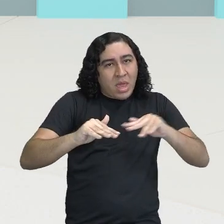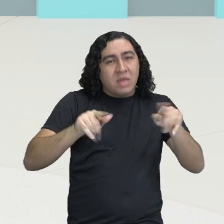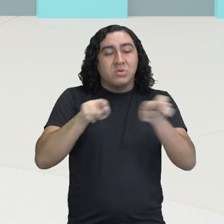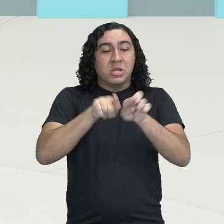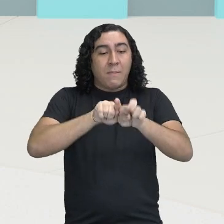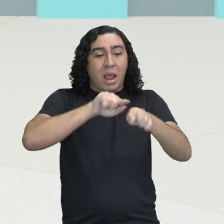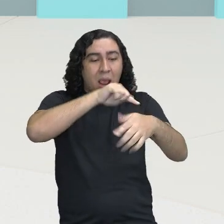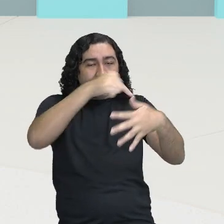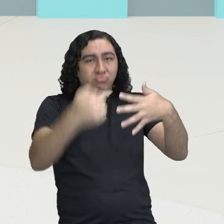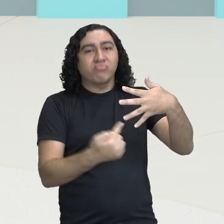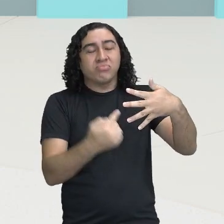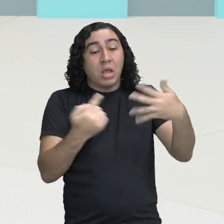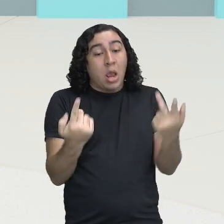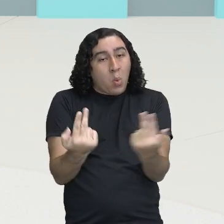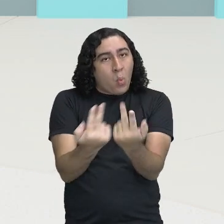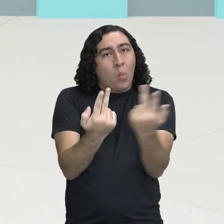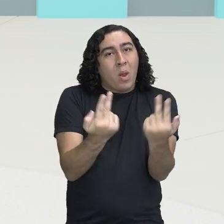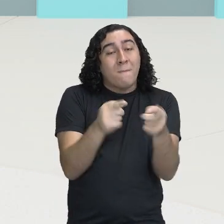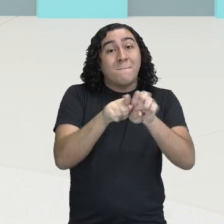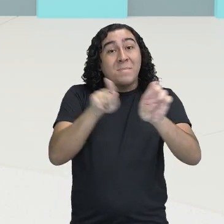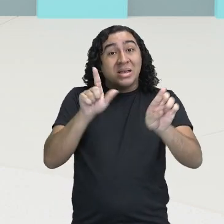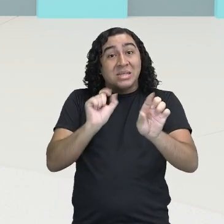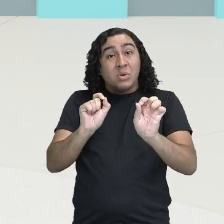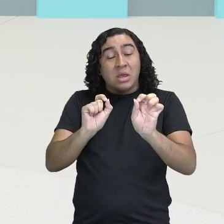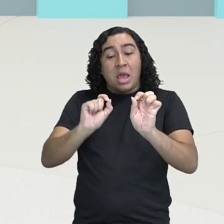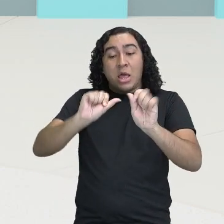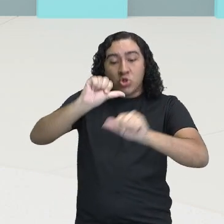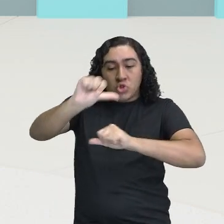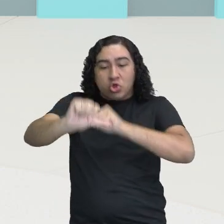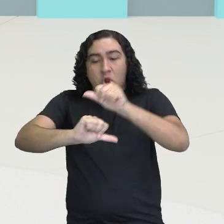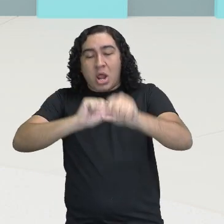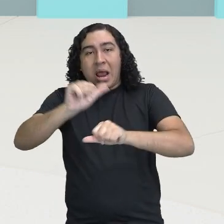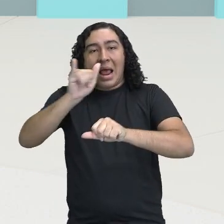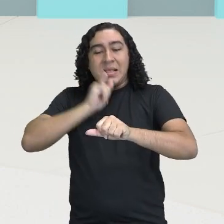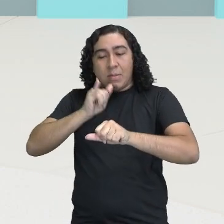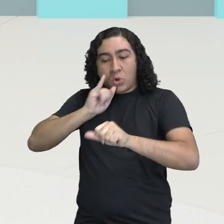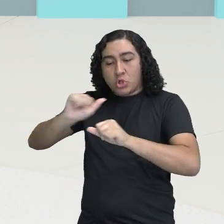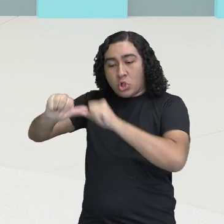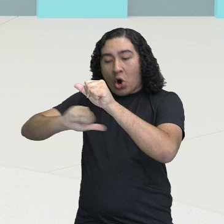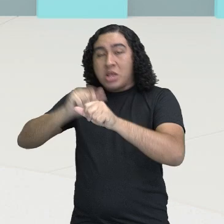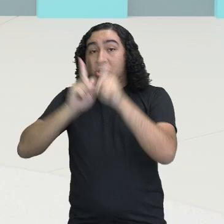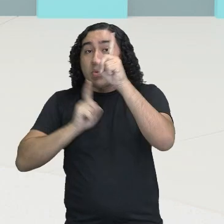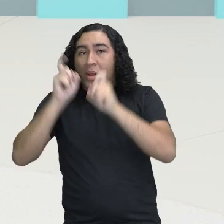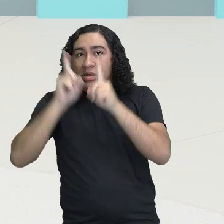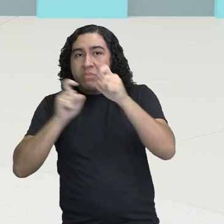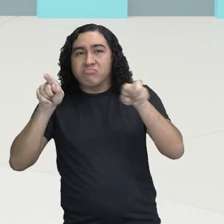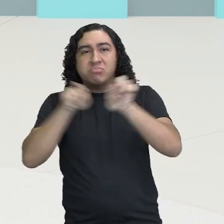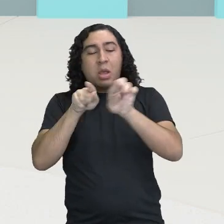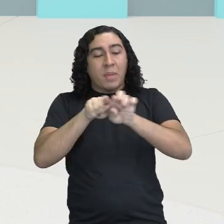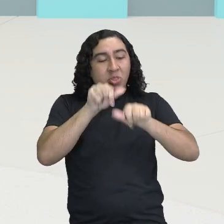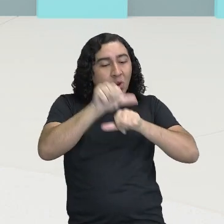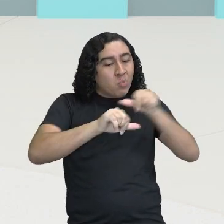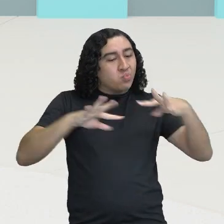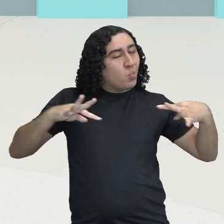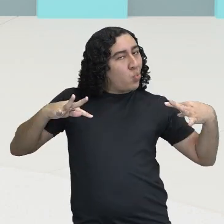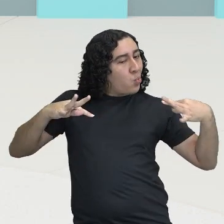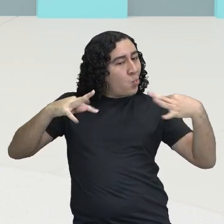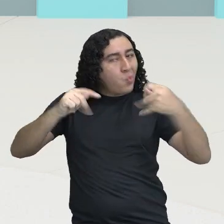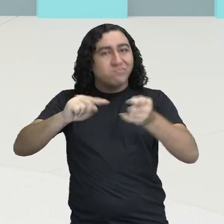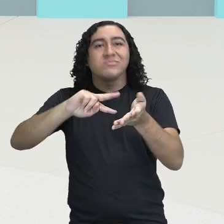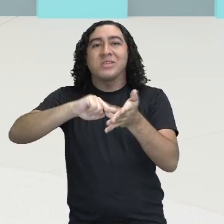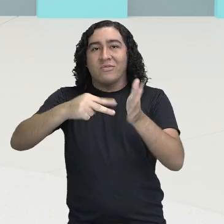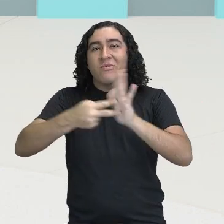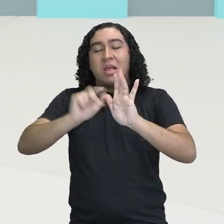mesma configuração de mão, mas mudando a posição, mudando a expressão facial, mudou